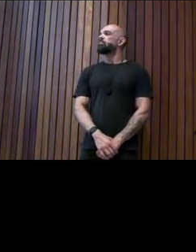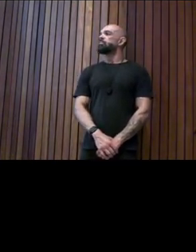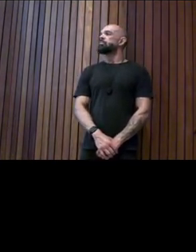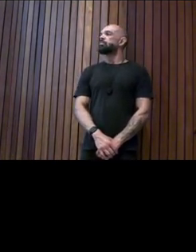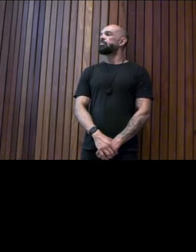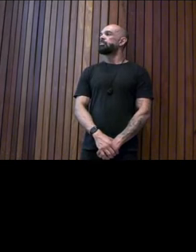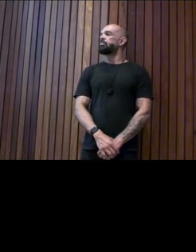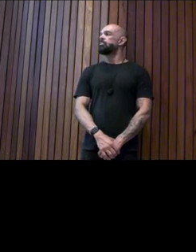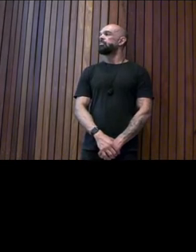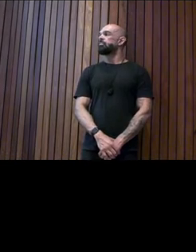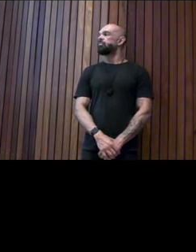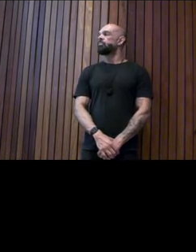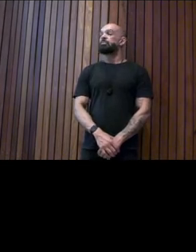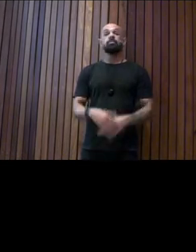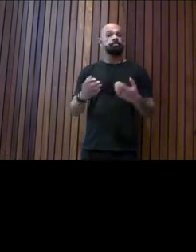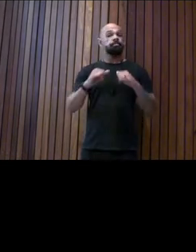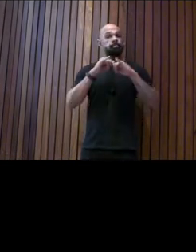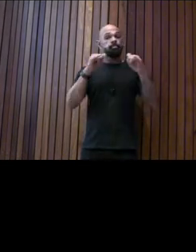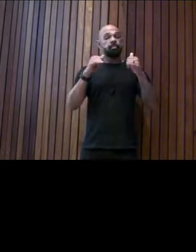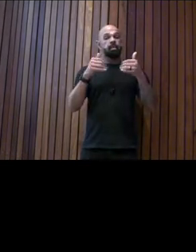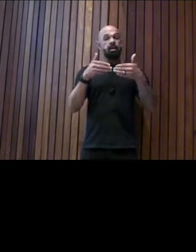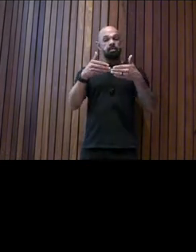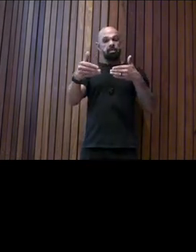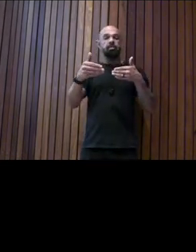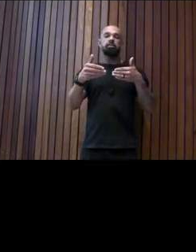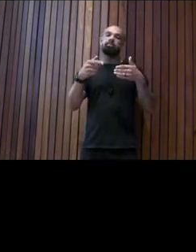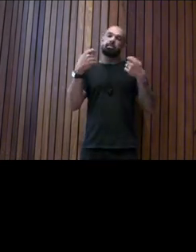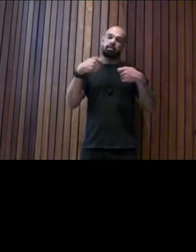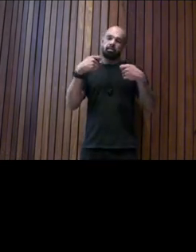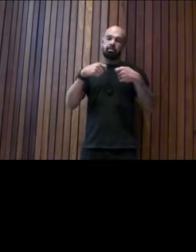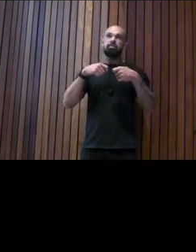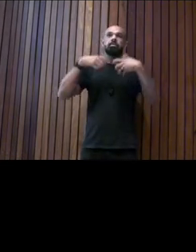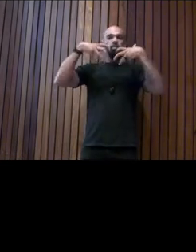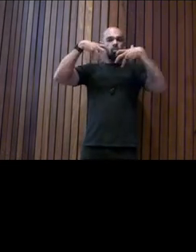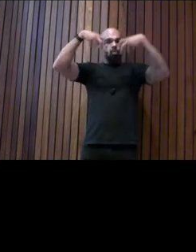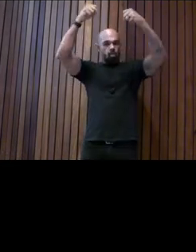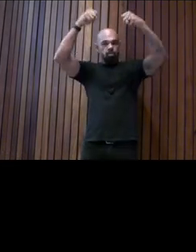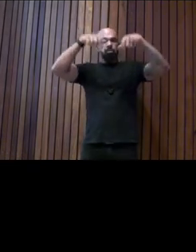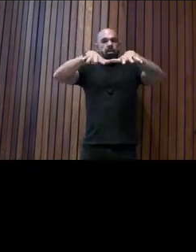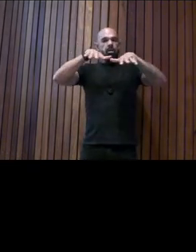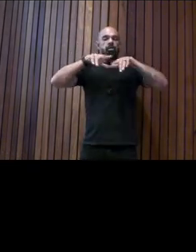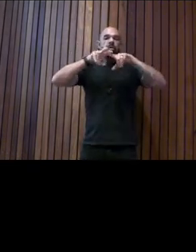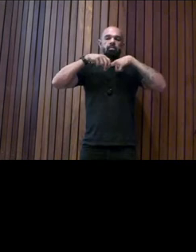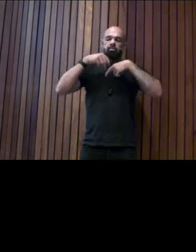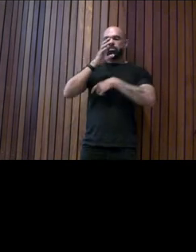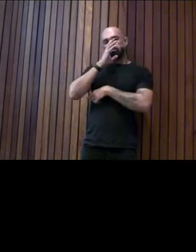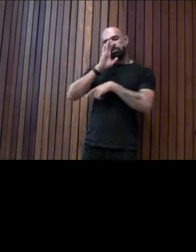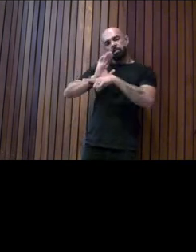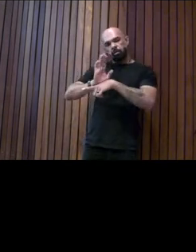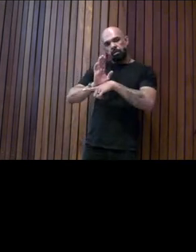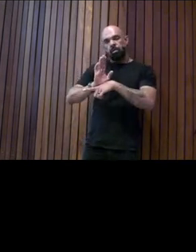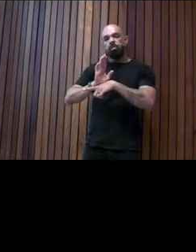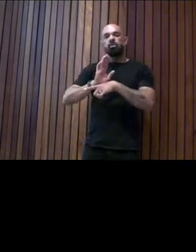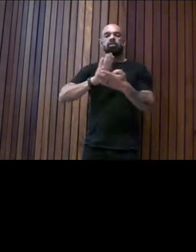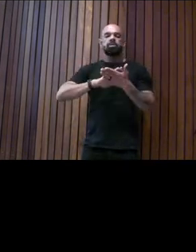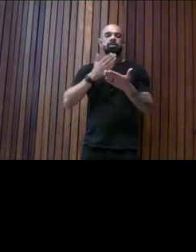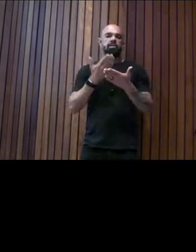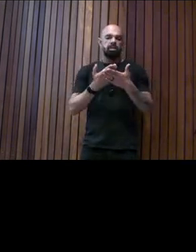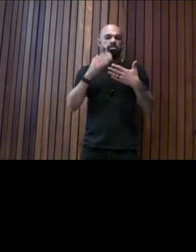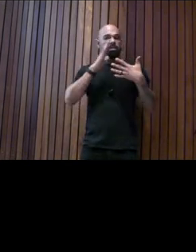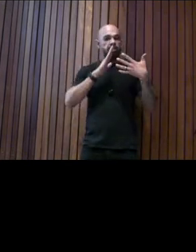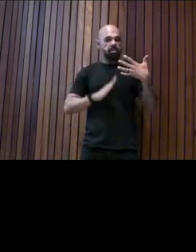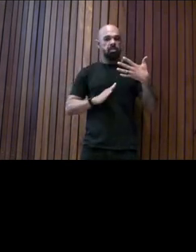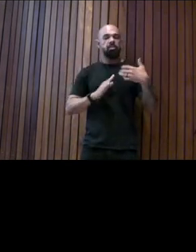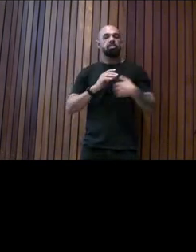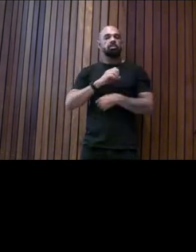É só para avisar que, a partir de agora, como a gente vai precisar desligar a luz do auditório por conta da exibição dos filmes, os intérpretes de Libra,